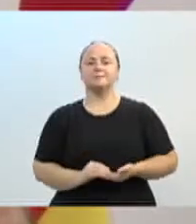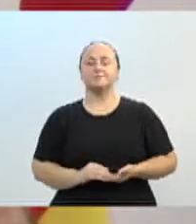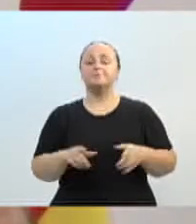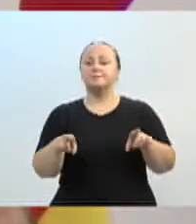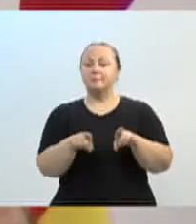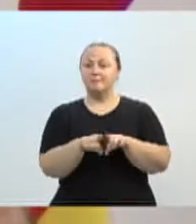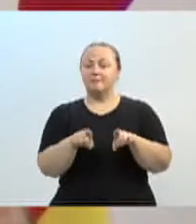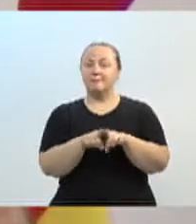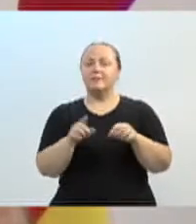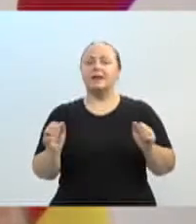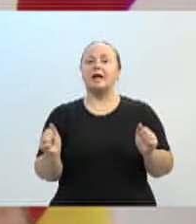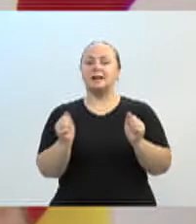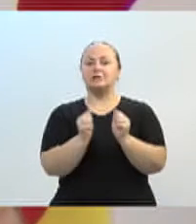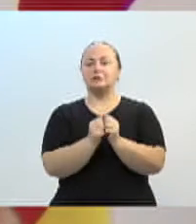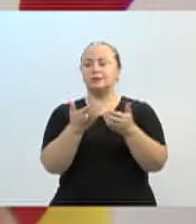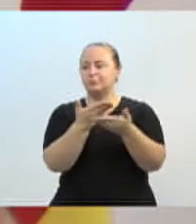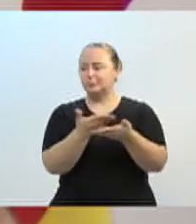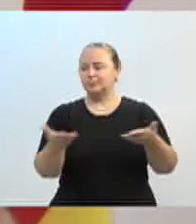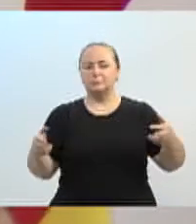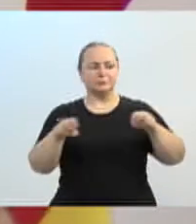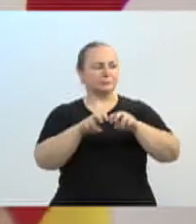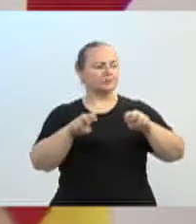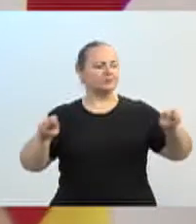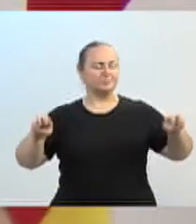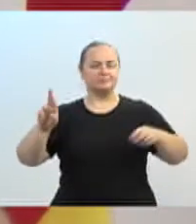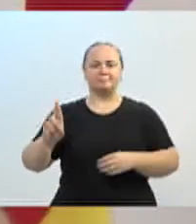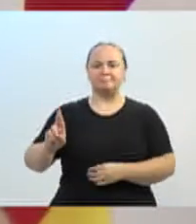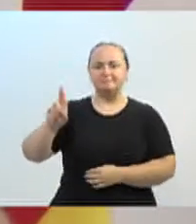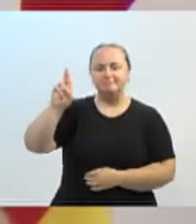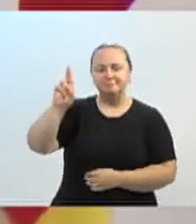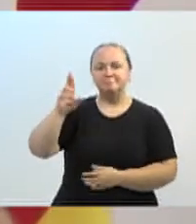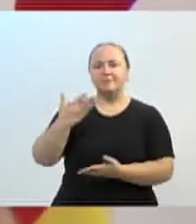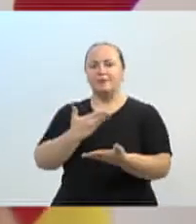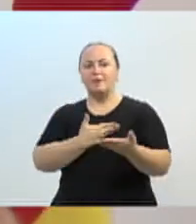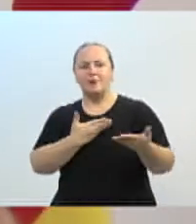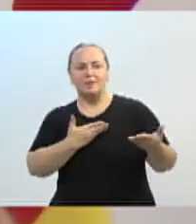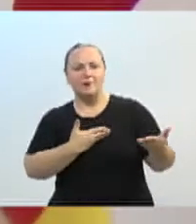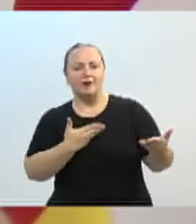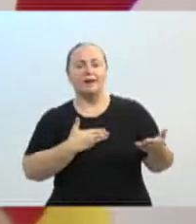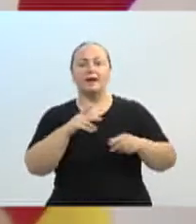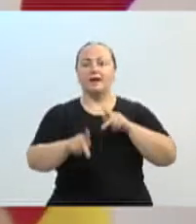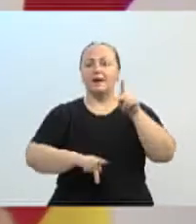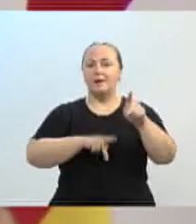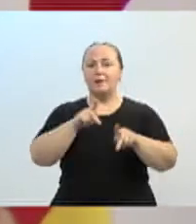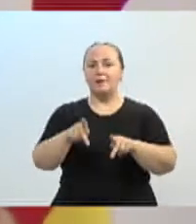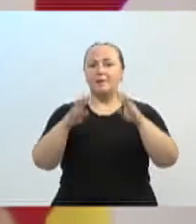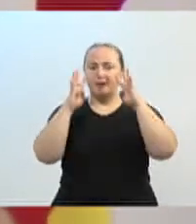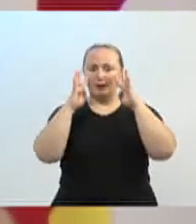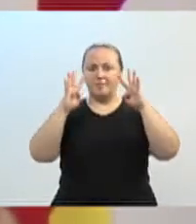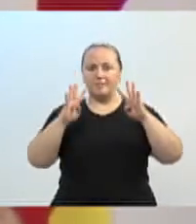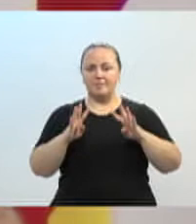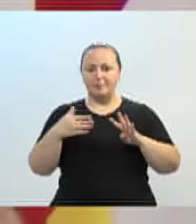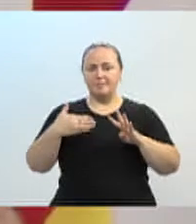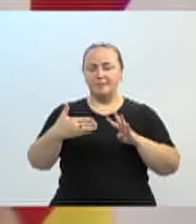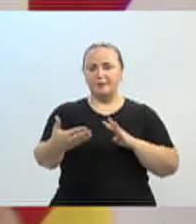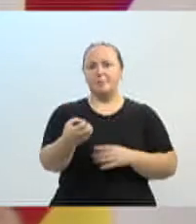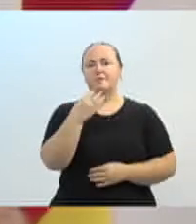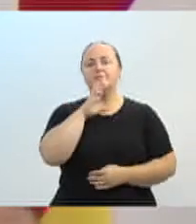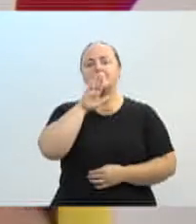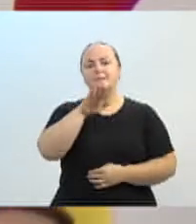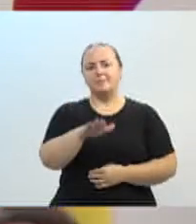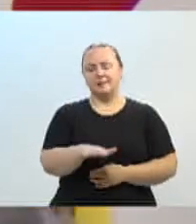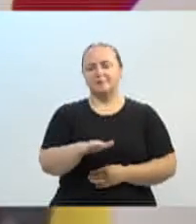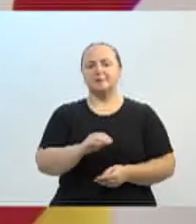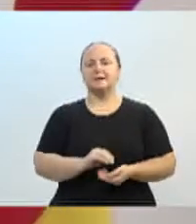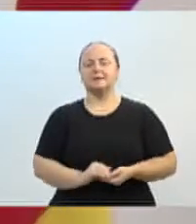pessoa os demais membros da mesa diretora, colegas vereadores, população que nos assistem das suas residências, uma boa tarde.